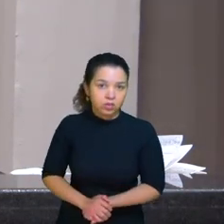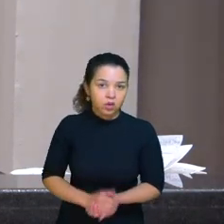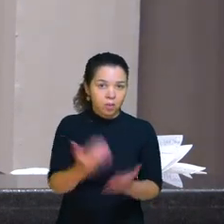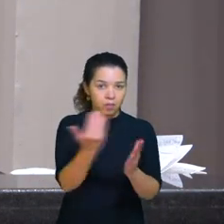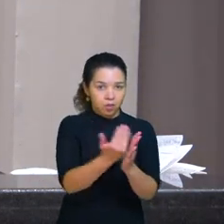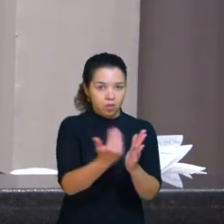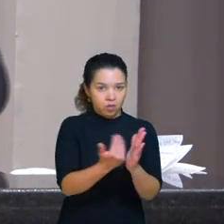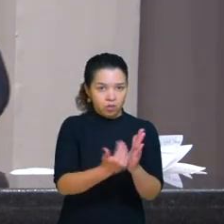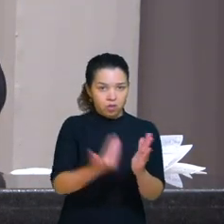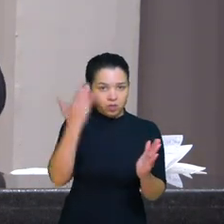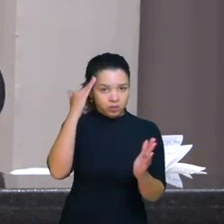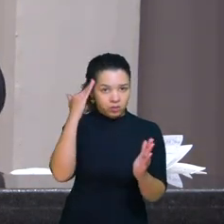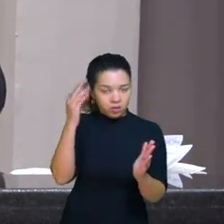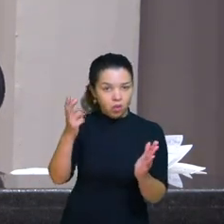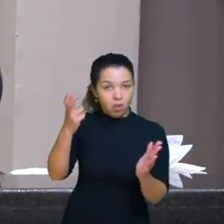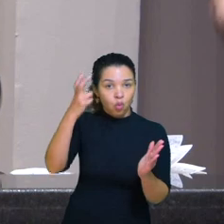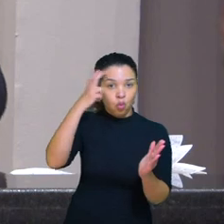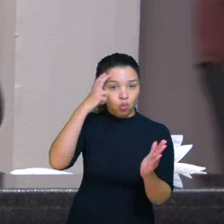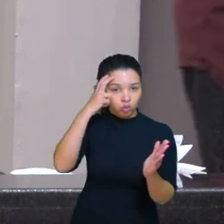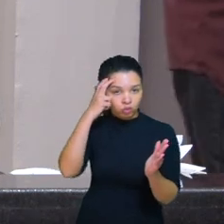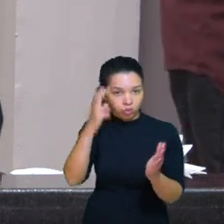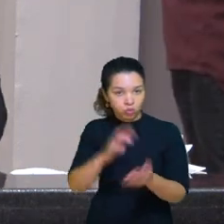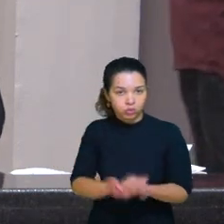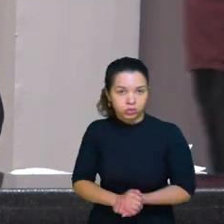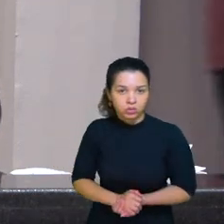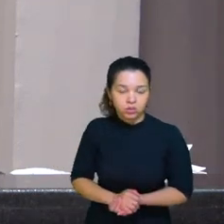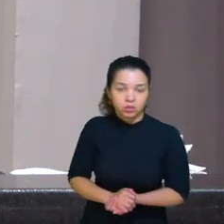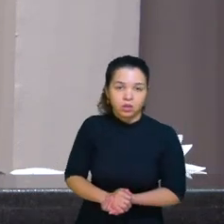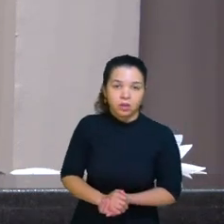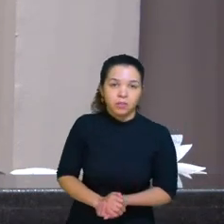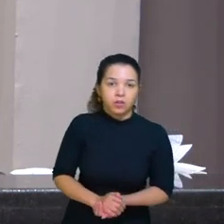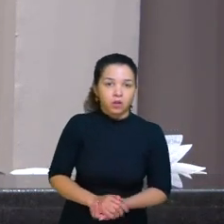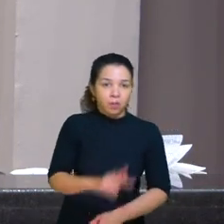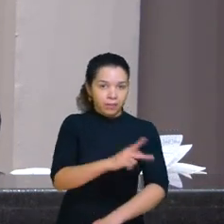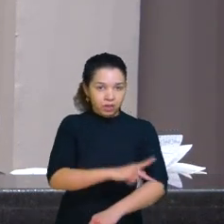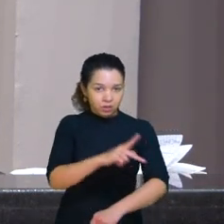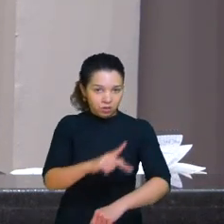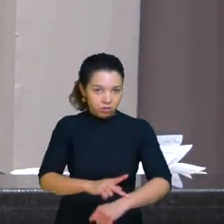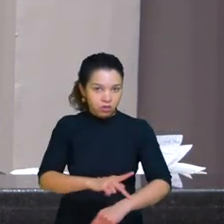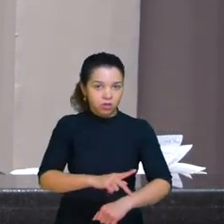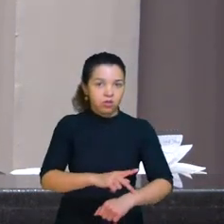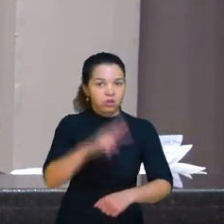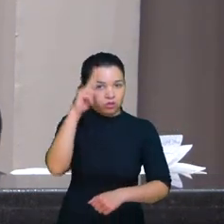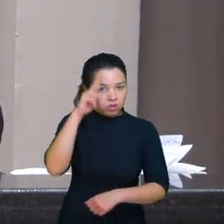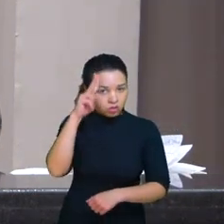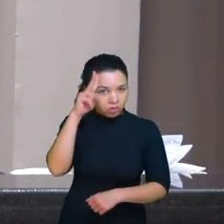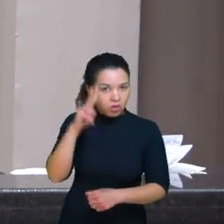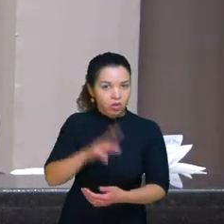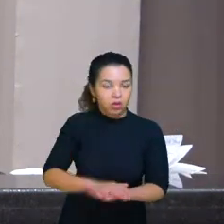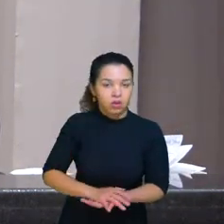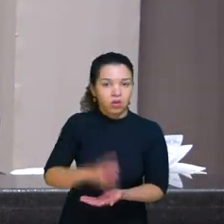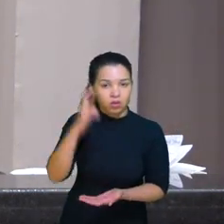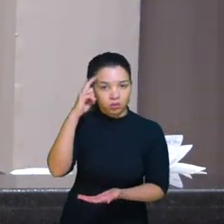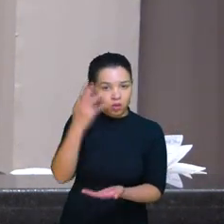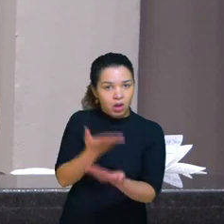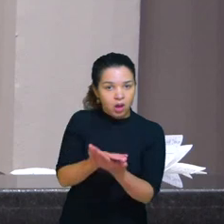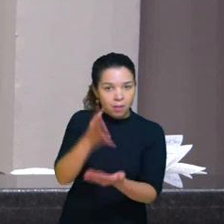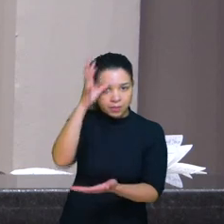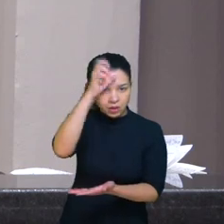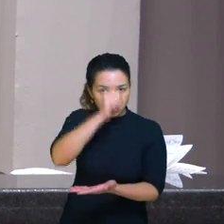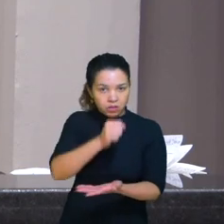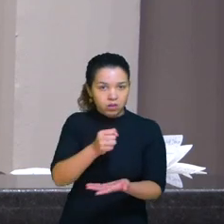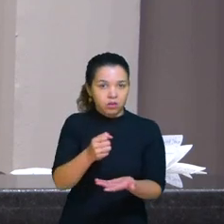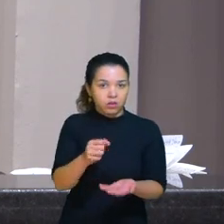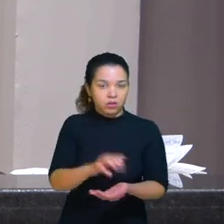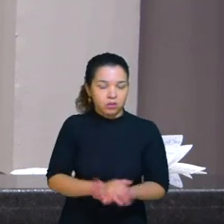concepção cultural ah viram tendência pedagógica então viram pedagogia histórico crítica concepção histórico Cultural de aprendizagem Ah então aqui tem